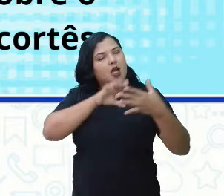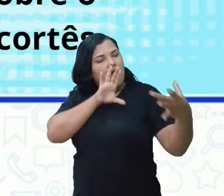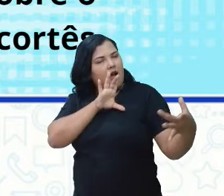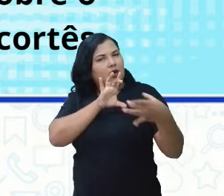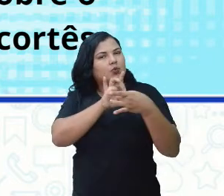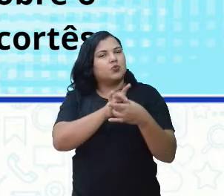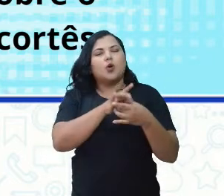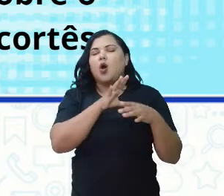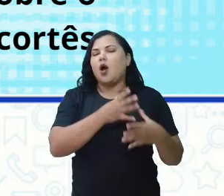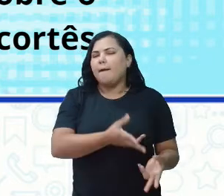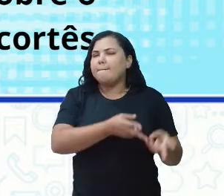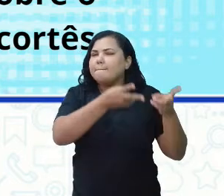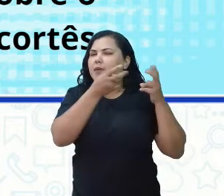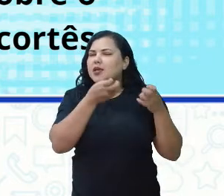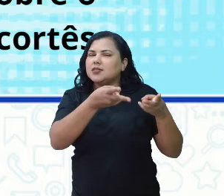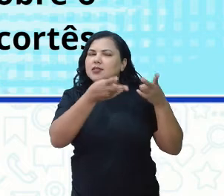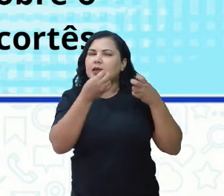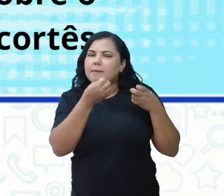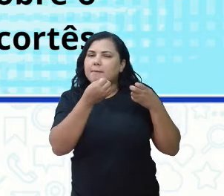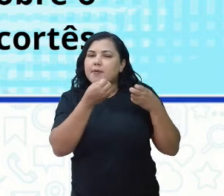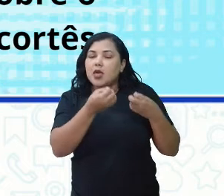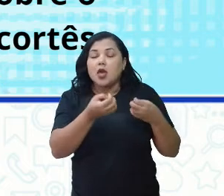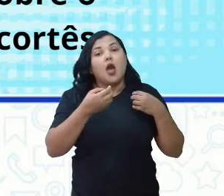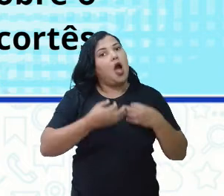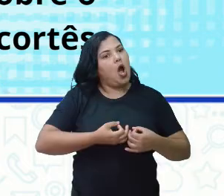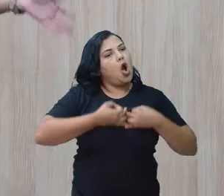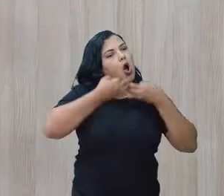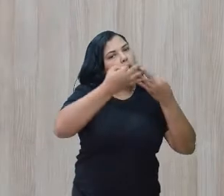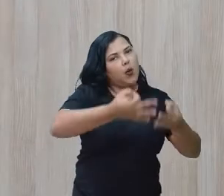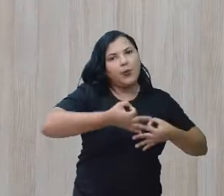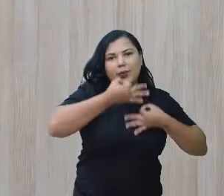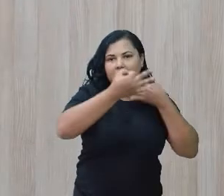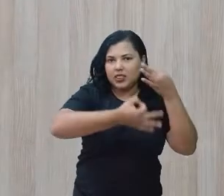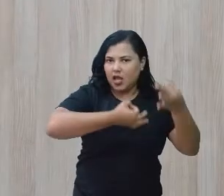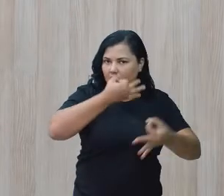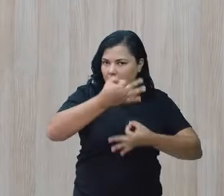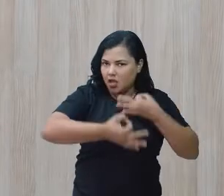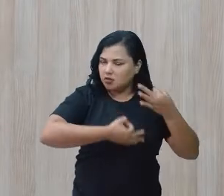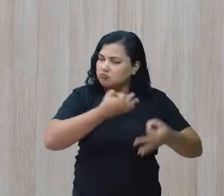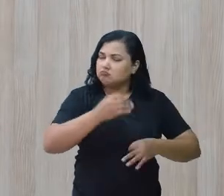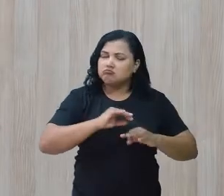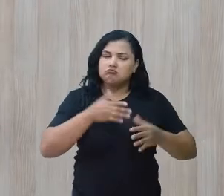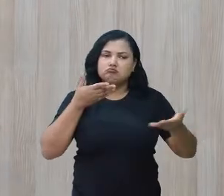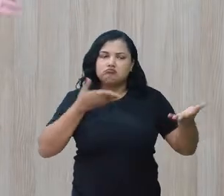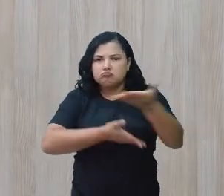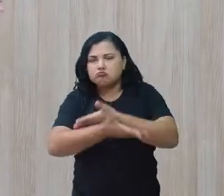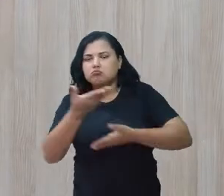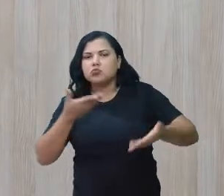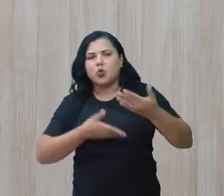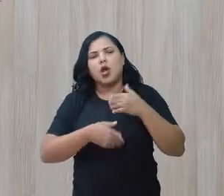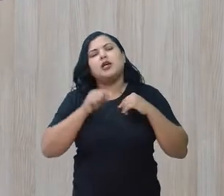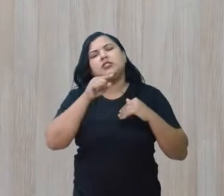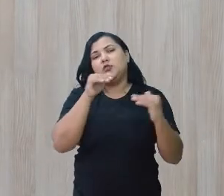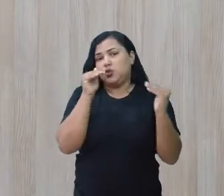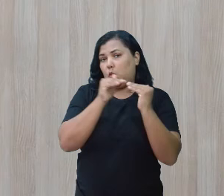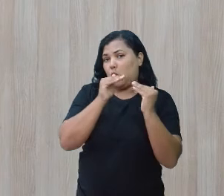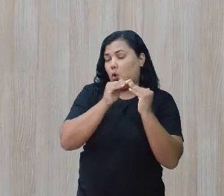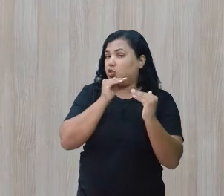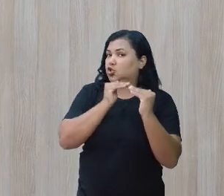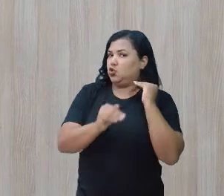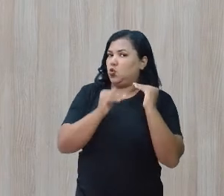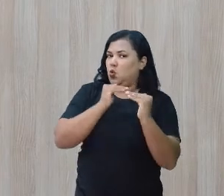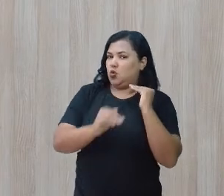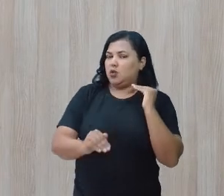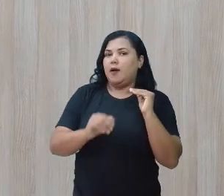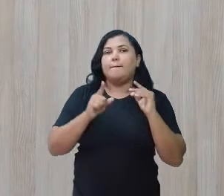reconciliação, tente escutar, dar seu ponto de vista, se você concorda ou não concorda com essa pessoa, por que você discorda dela. E lembre-se de